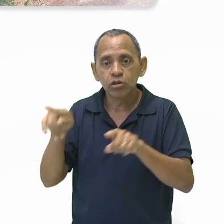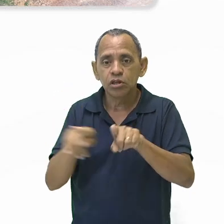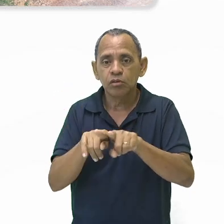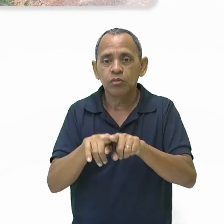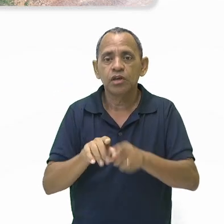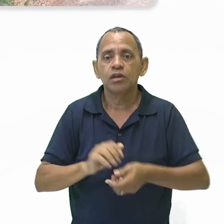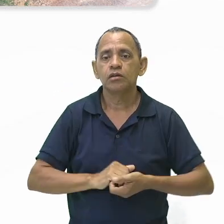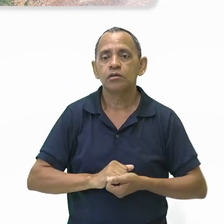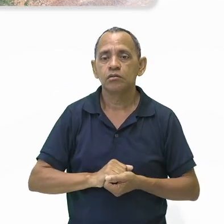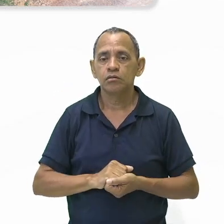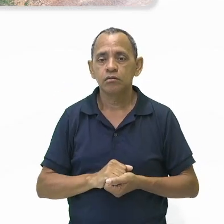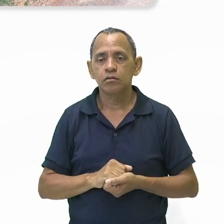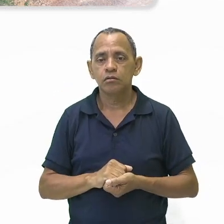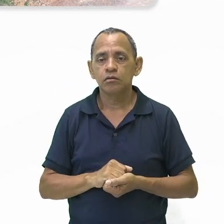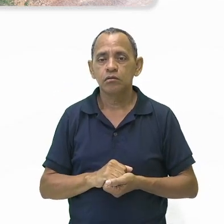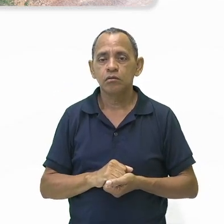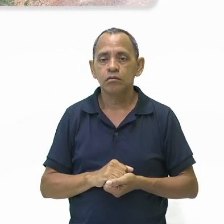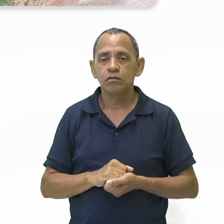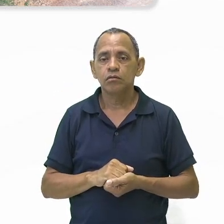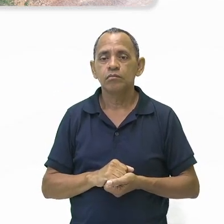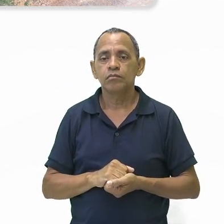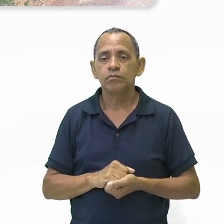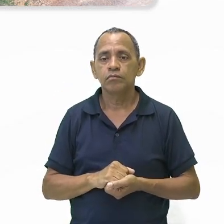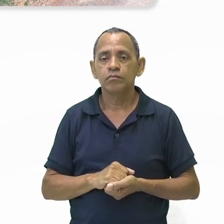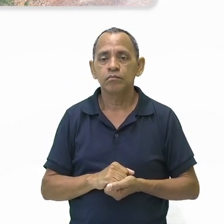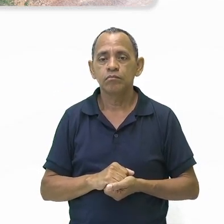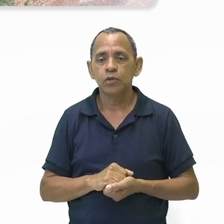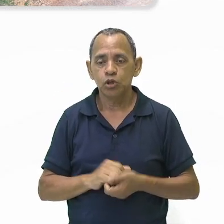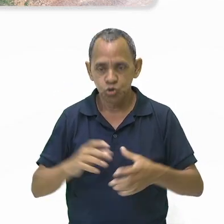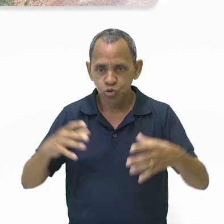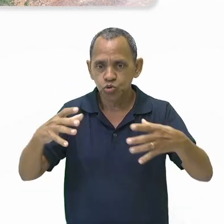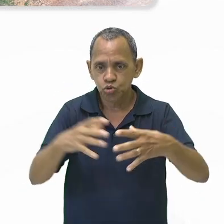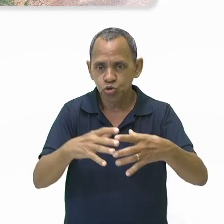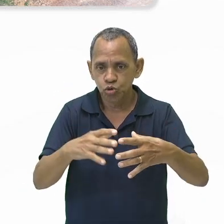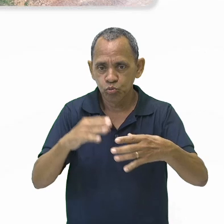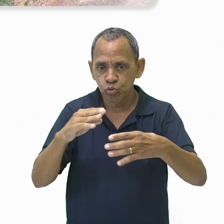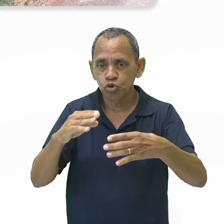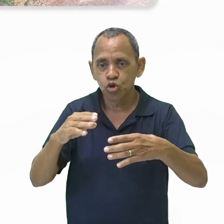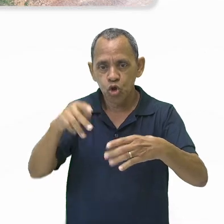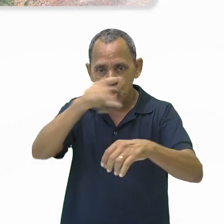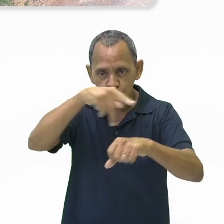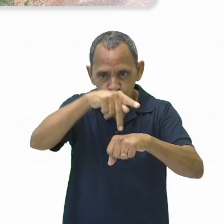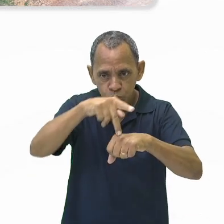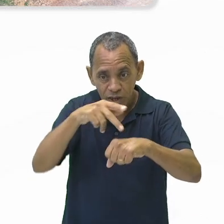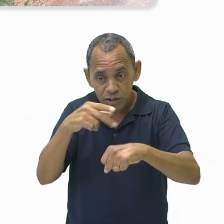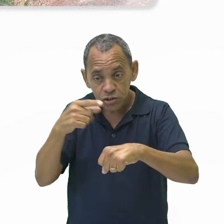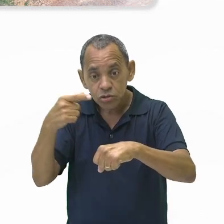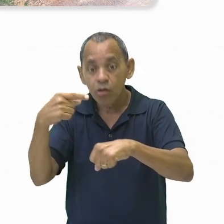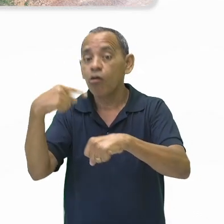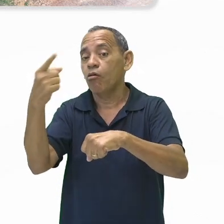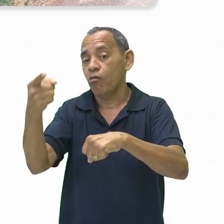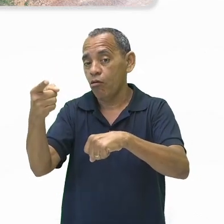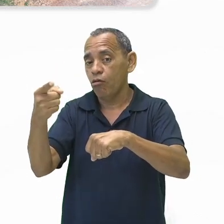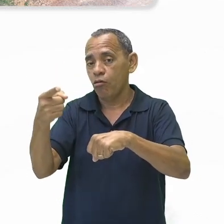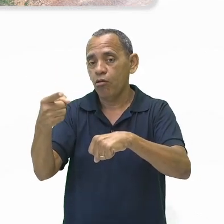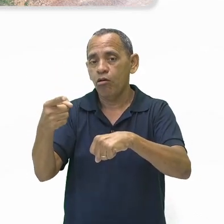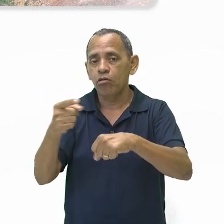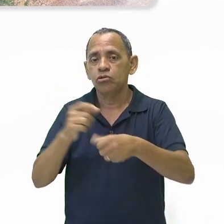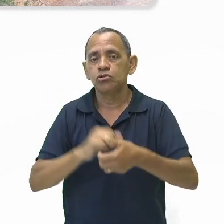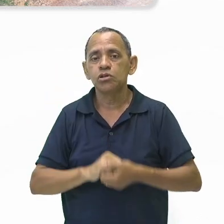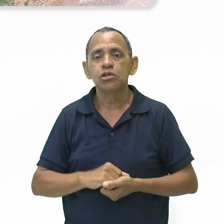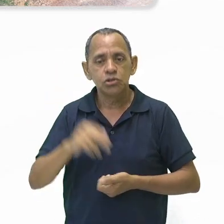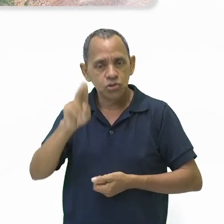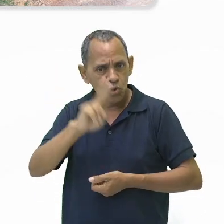chamadas commodities, né, essa palavra em inglês que representa ali produtos voltados para exportação, né? A soja é